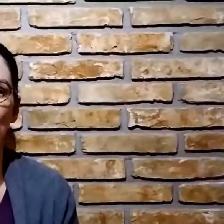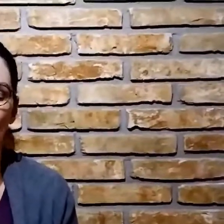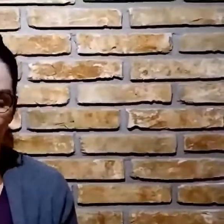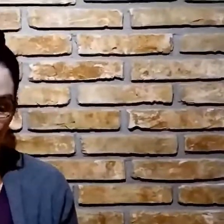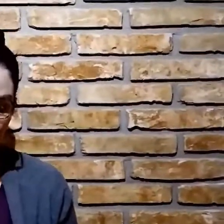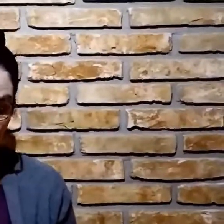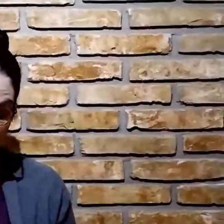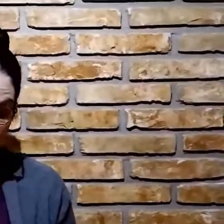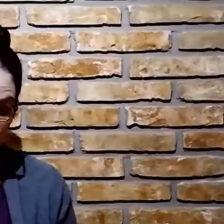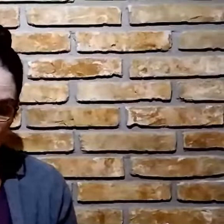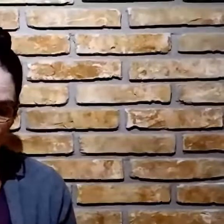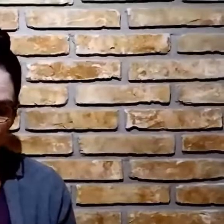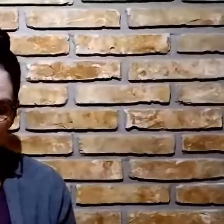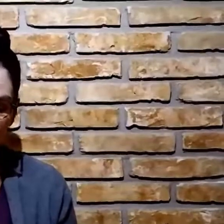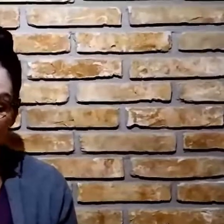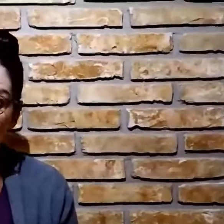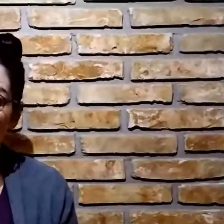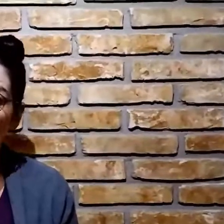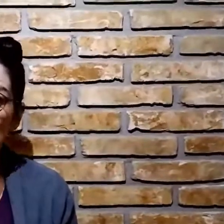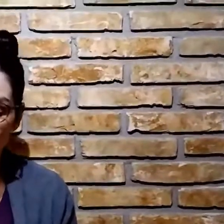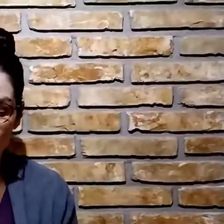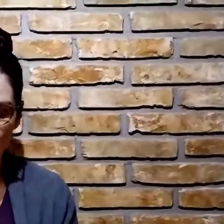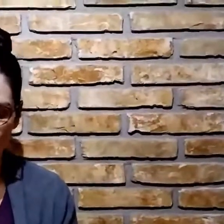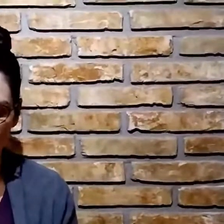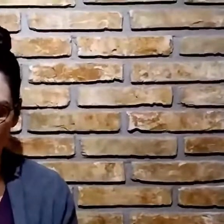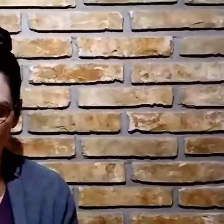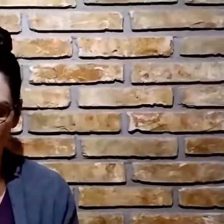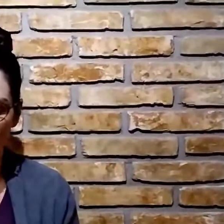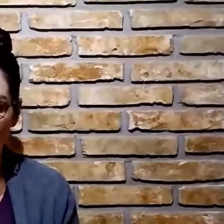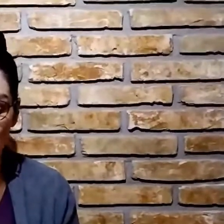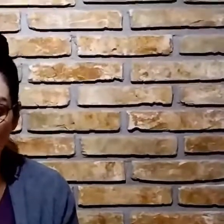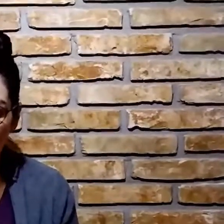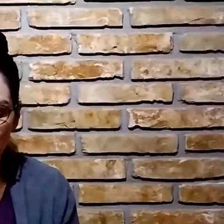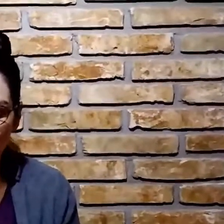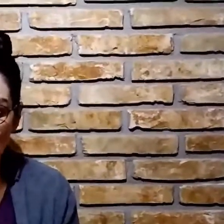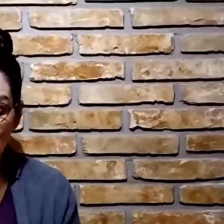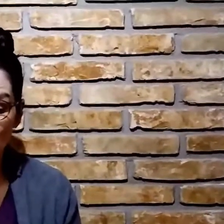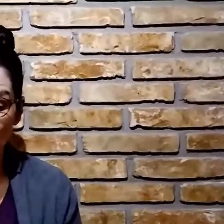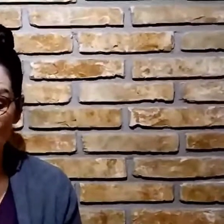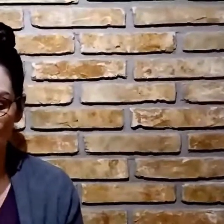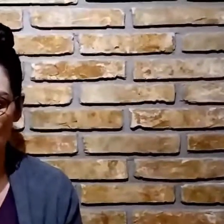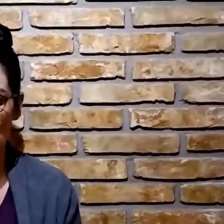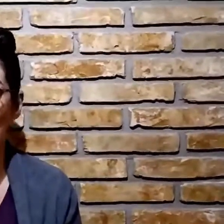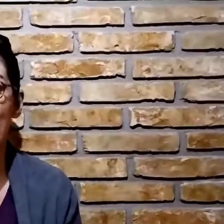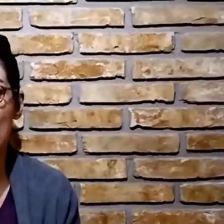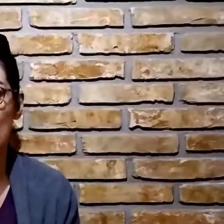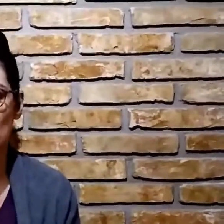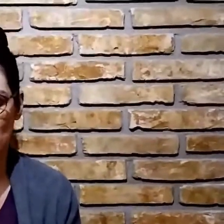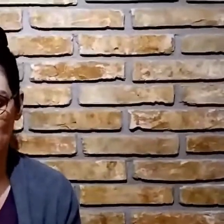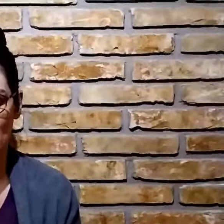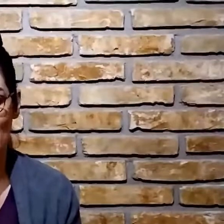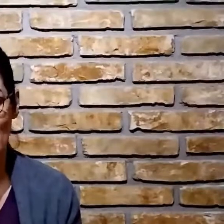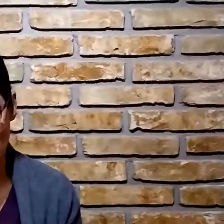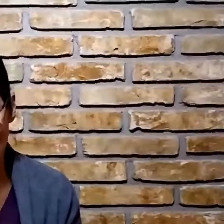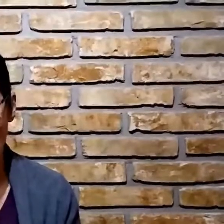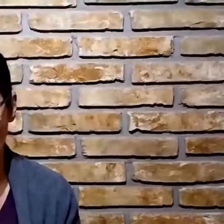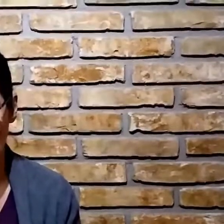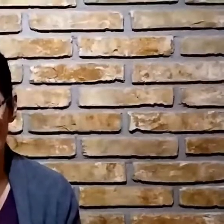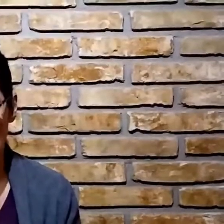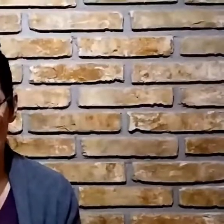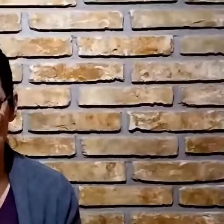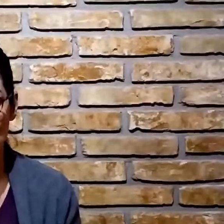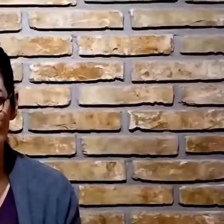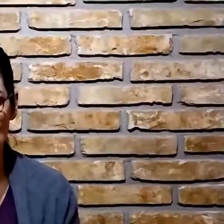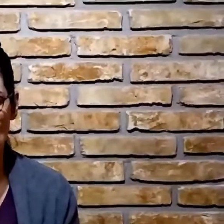abanar o rabo e nem a pessoa a sentir fome. Nasce-se e fica-se logo sabendo, assim como ninguém